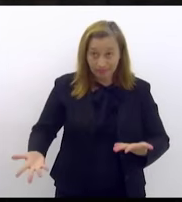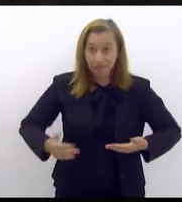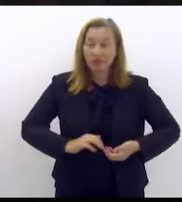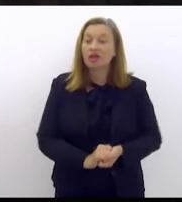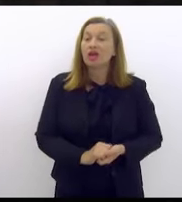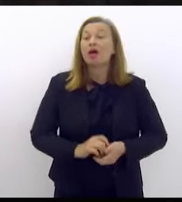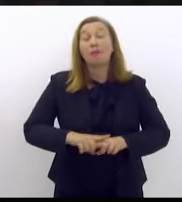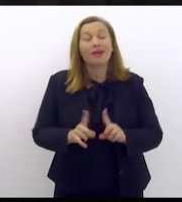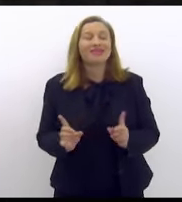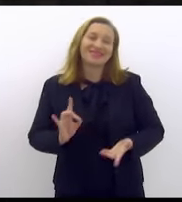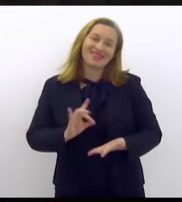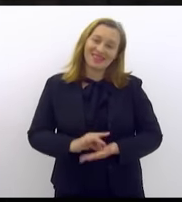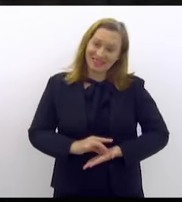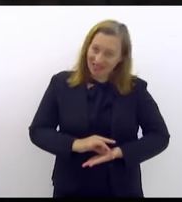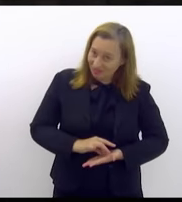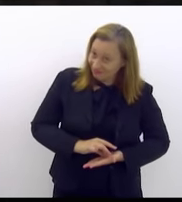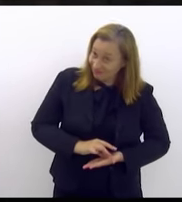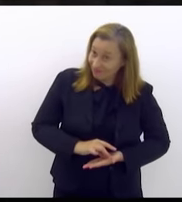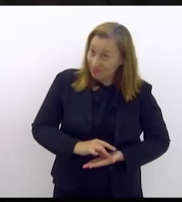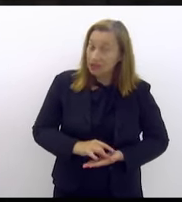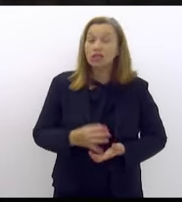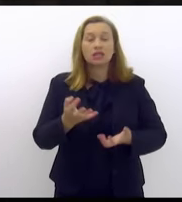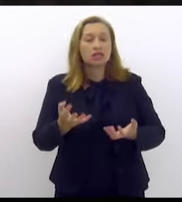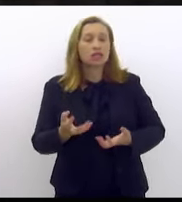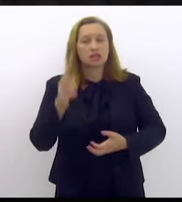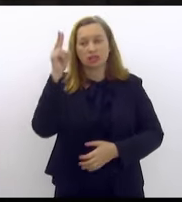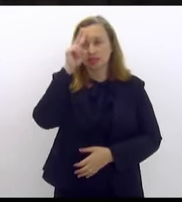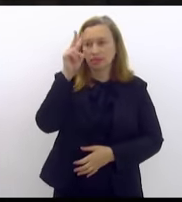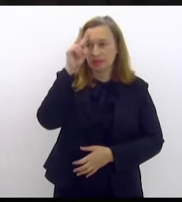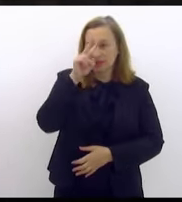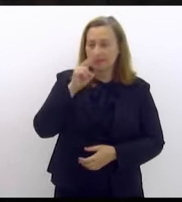Mas essa é a realidade. E queria lembrar,